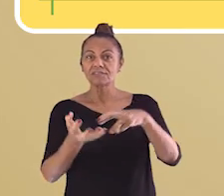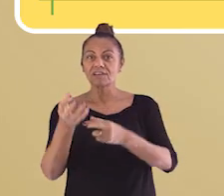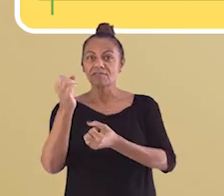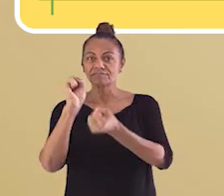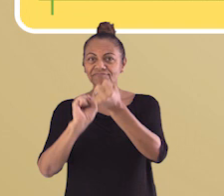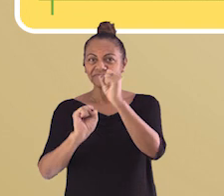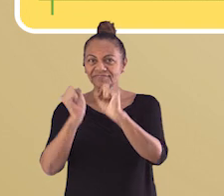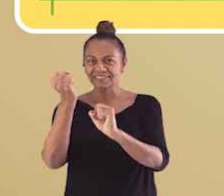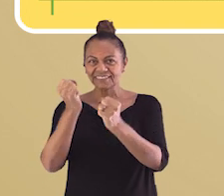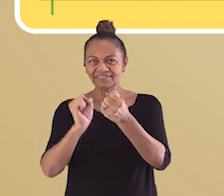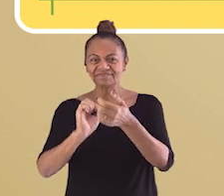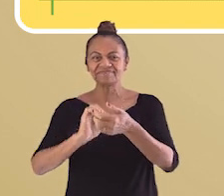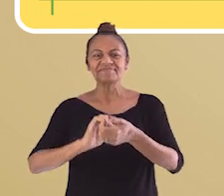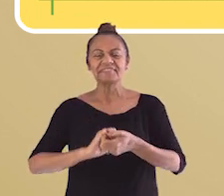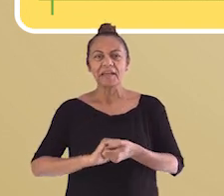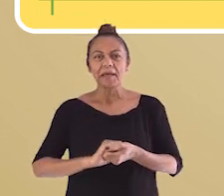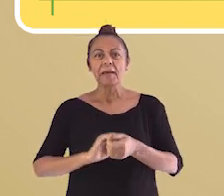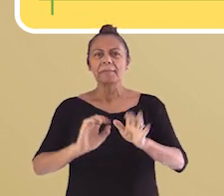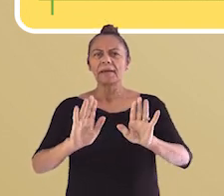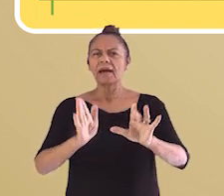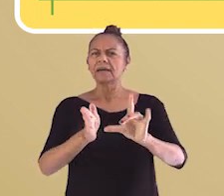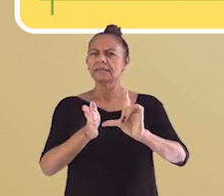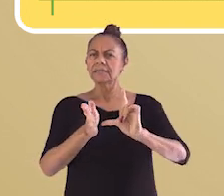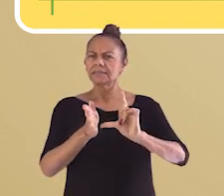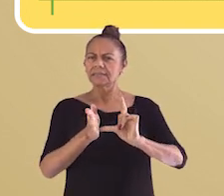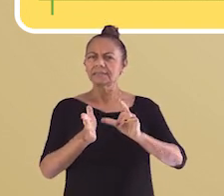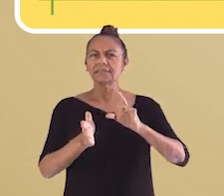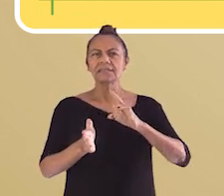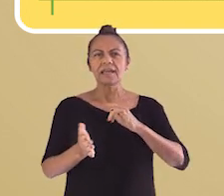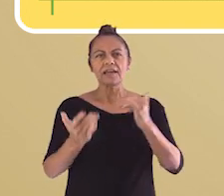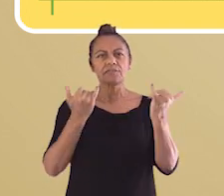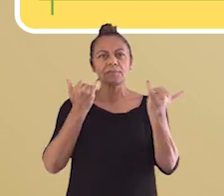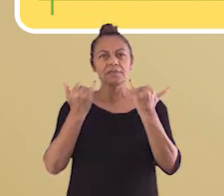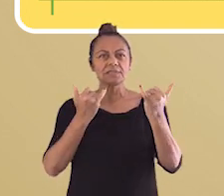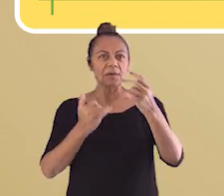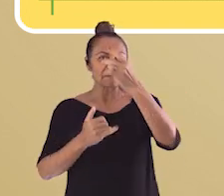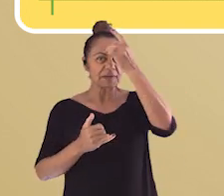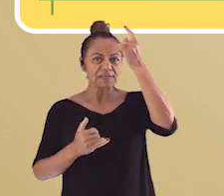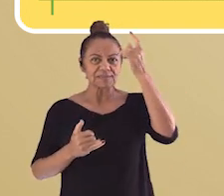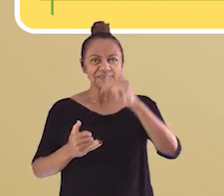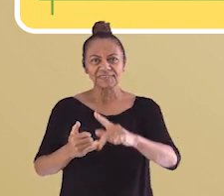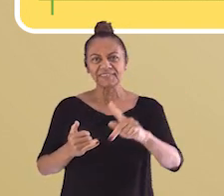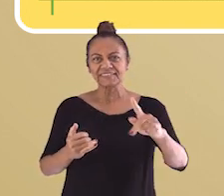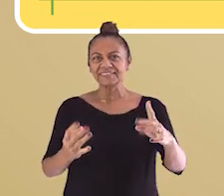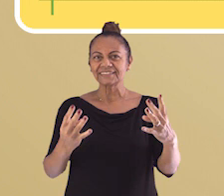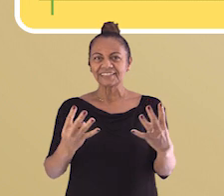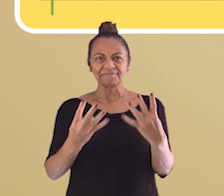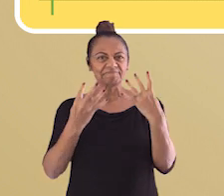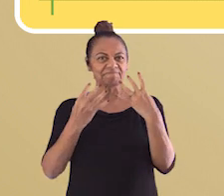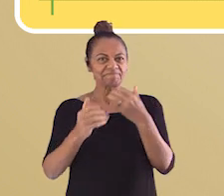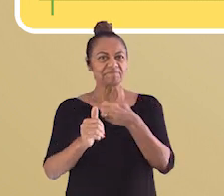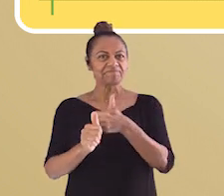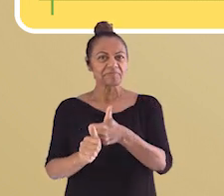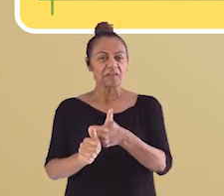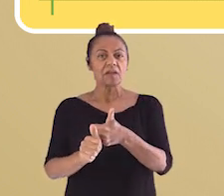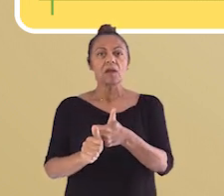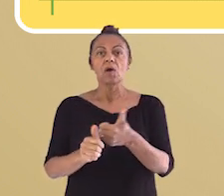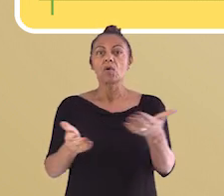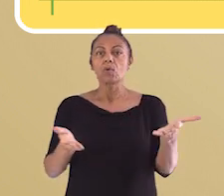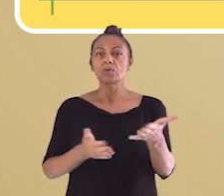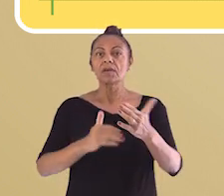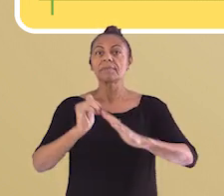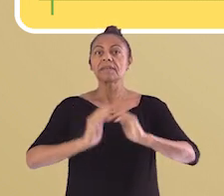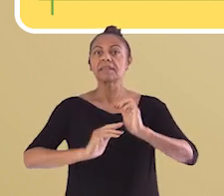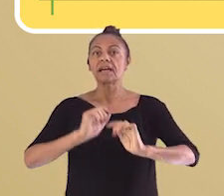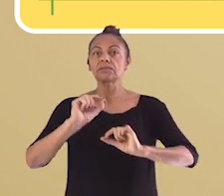Mas antes de iniciar o conteúdo, eu vou passar algumas informações para os docentes que estão acompanhando a aula de hoje. A habilidade trabalhada na aula